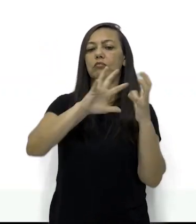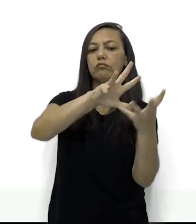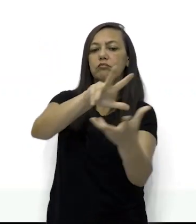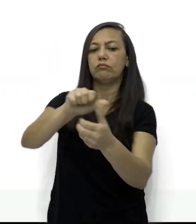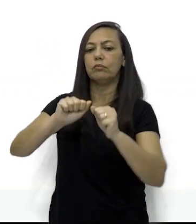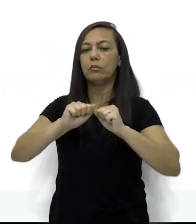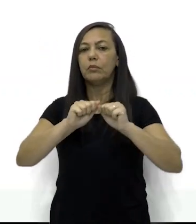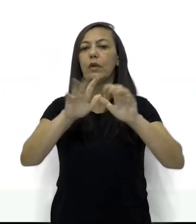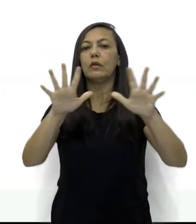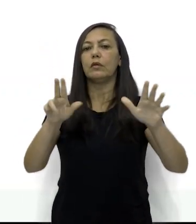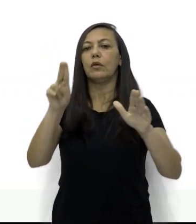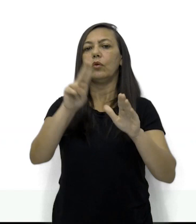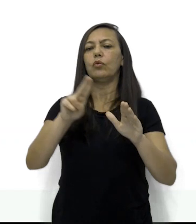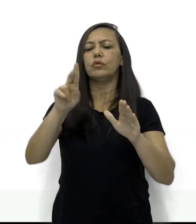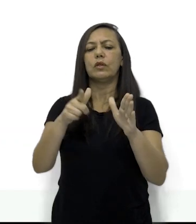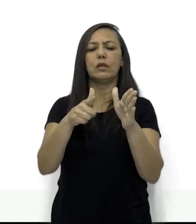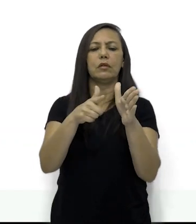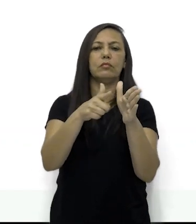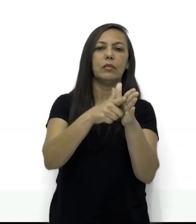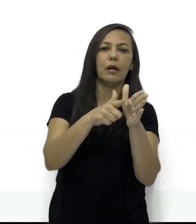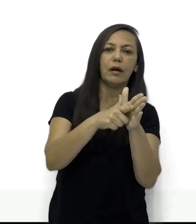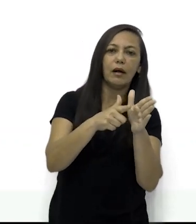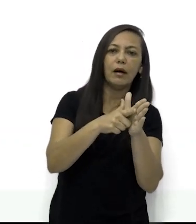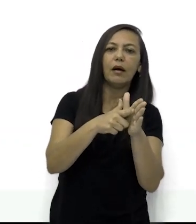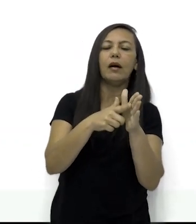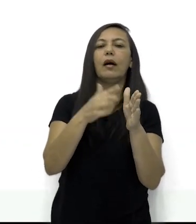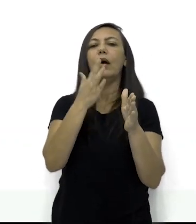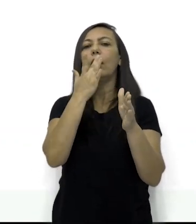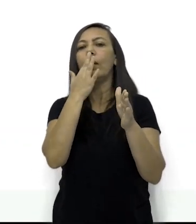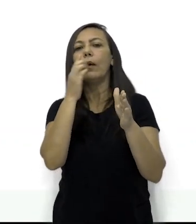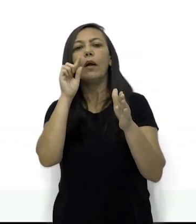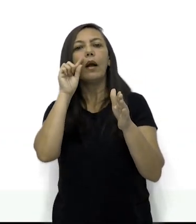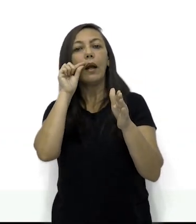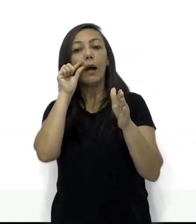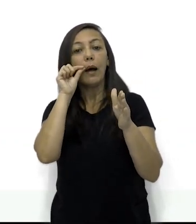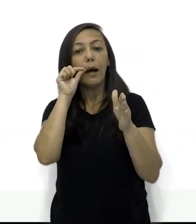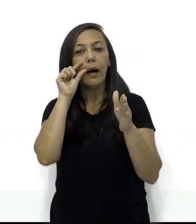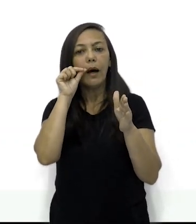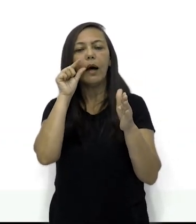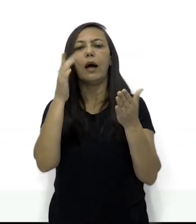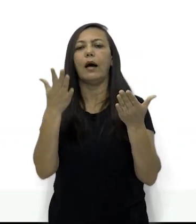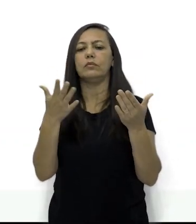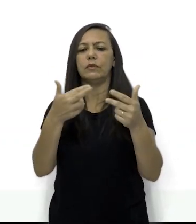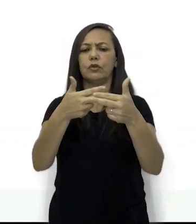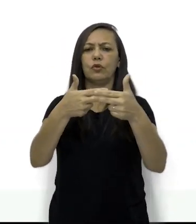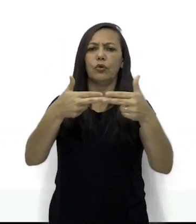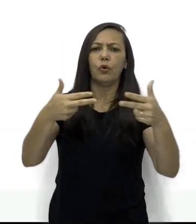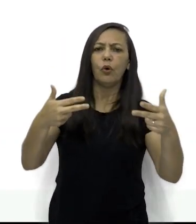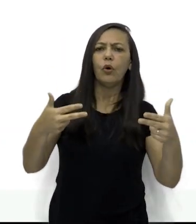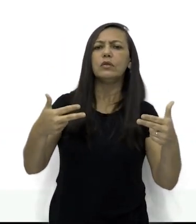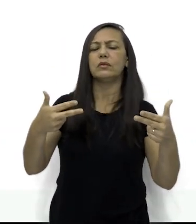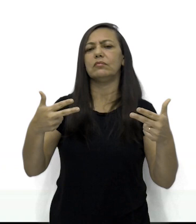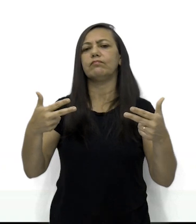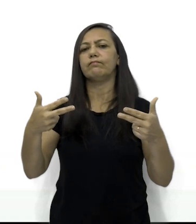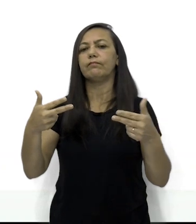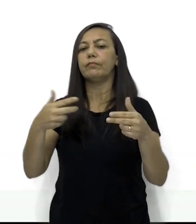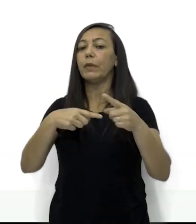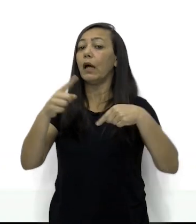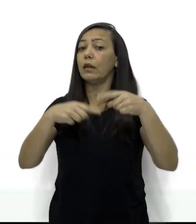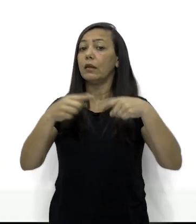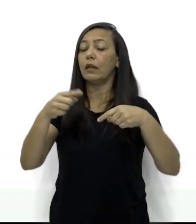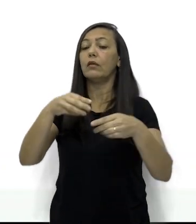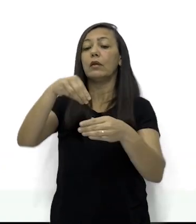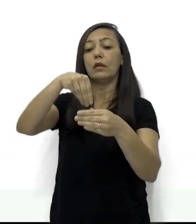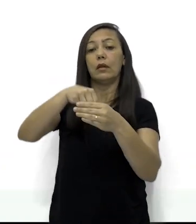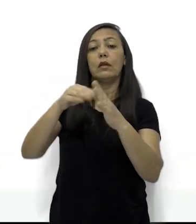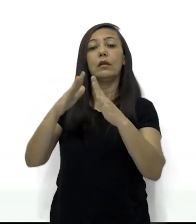obra de arte, utilizando os materiais que você já tem em casa, como papel, tinta, lápis de cor, o papelão, qualquer material